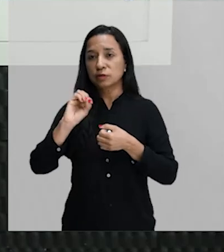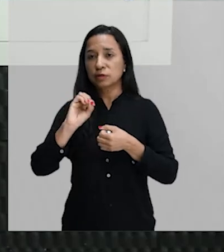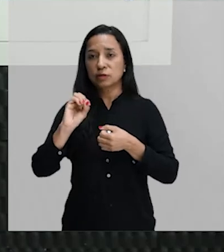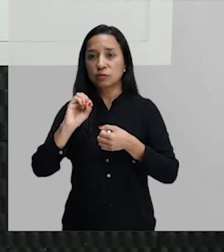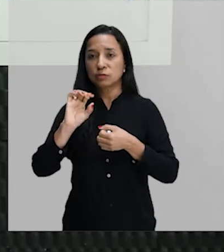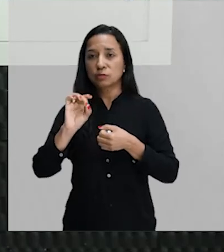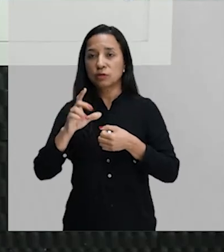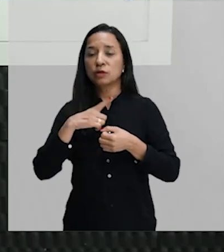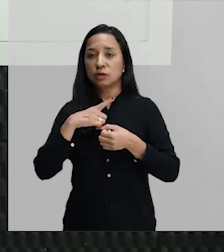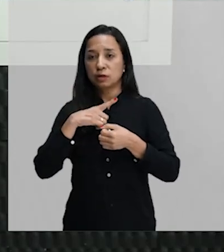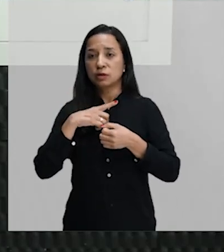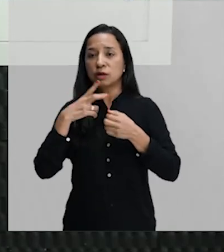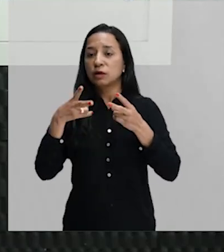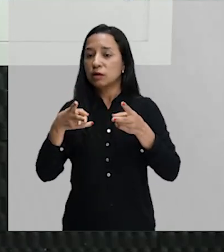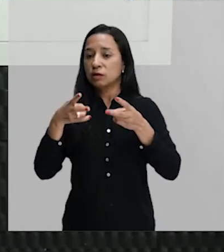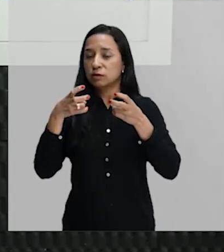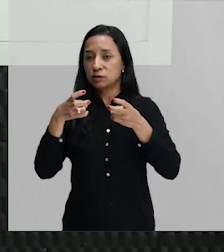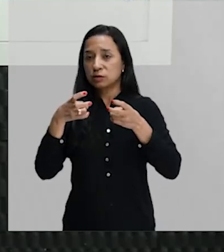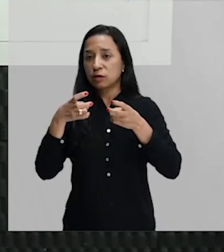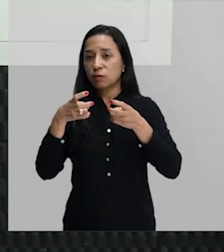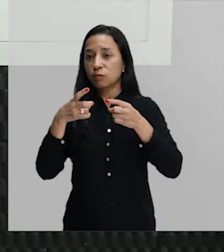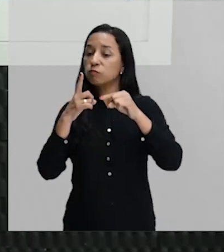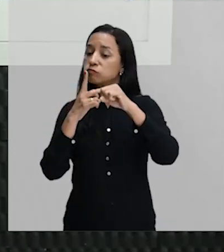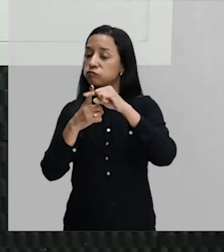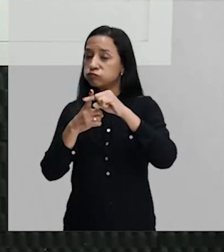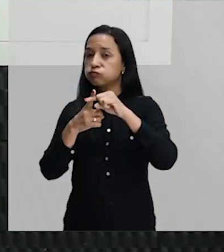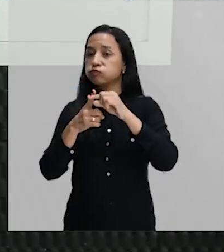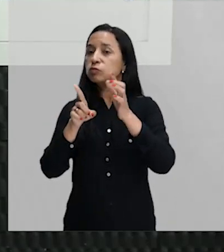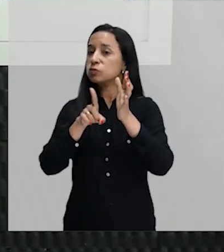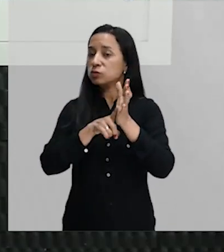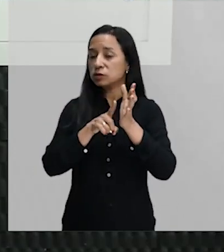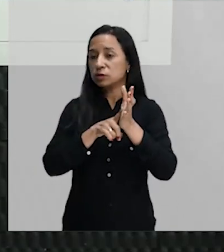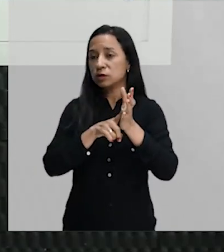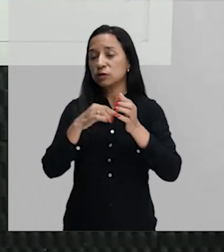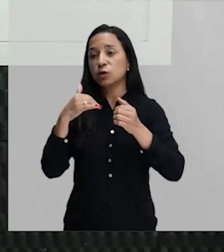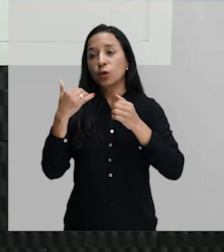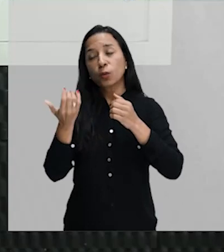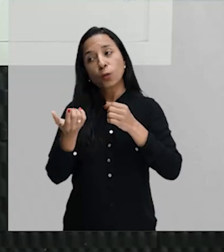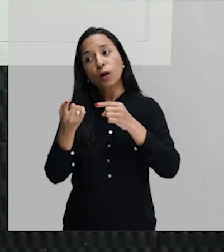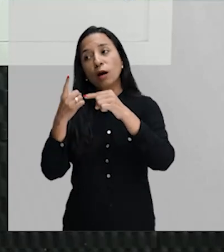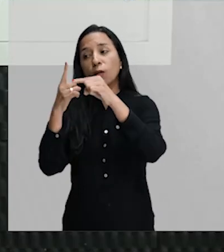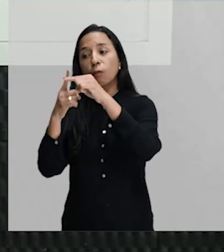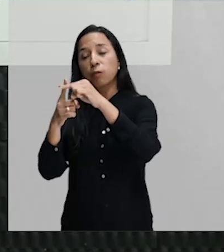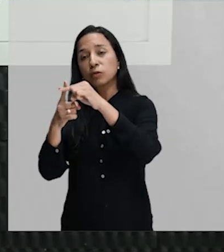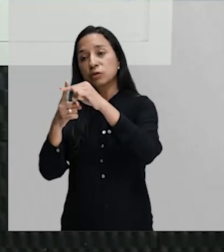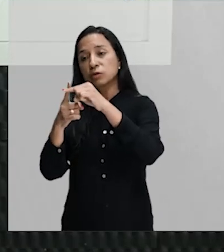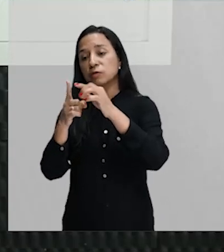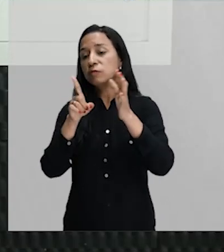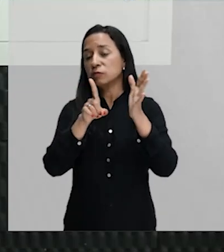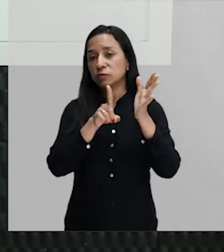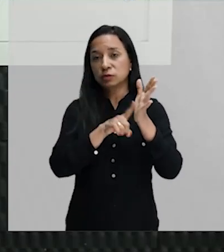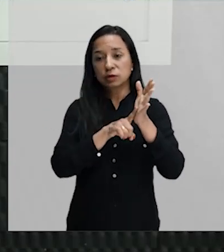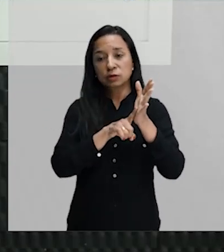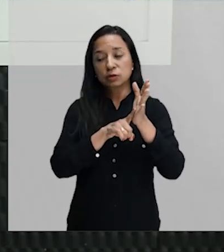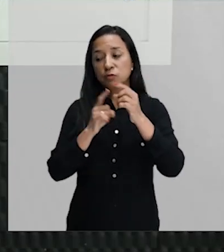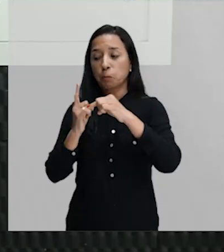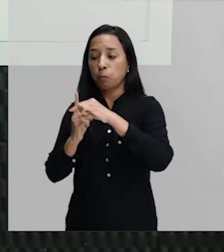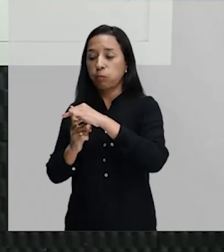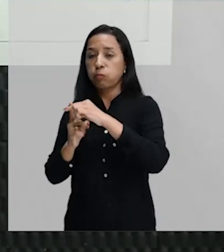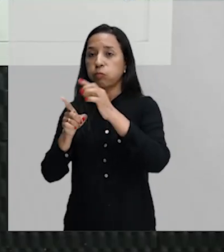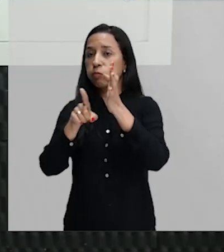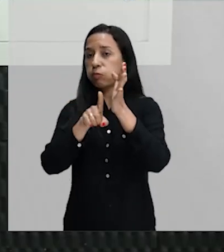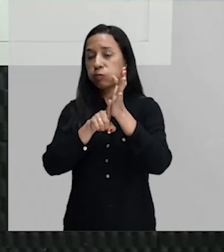Só tem que ter atenção que nos sinais. Veja qual quadrante o seno é positivo, qual quadrante o cosseno é